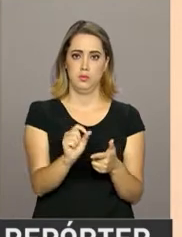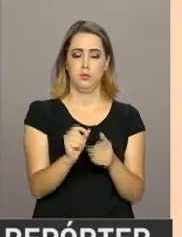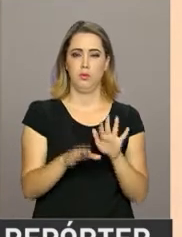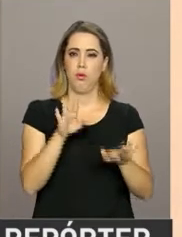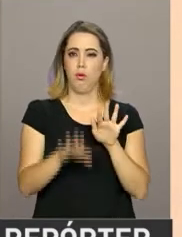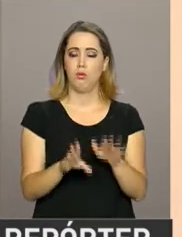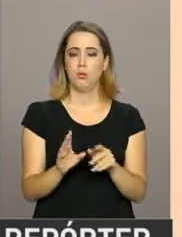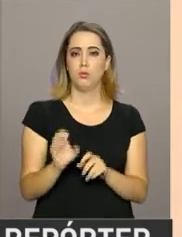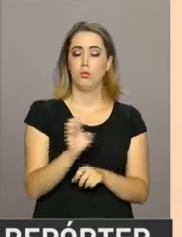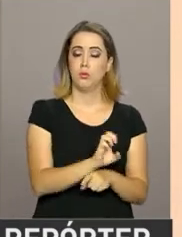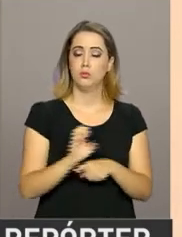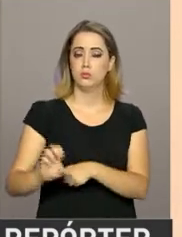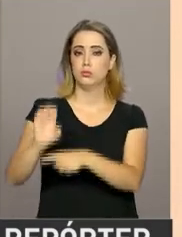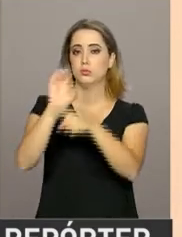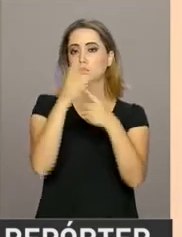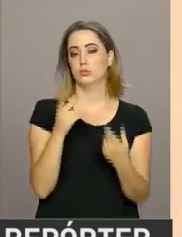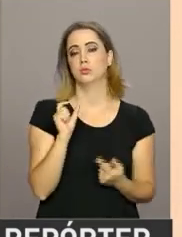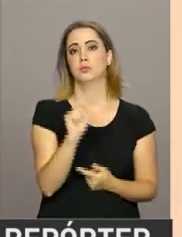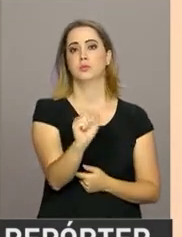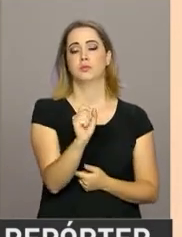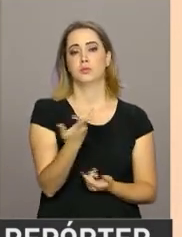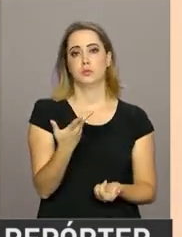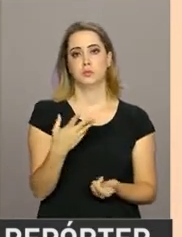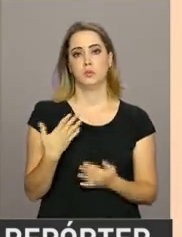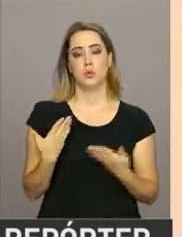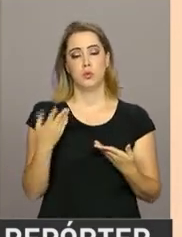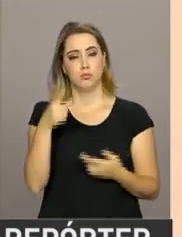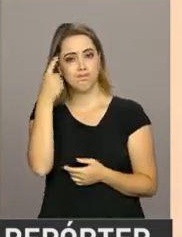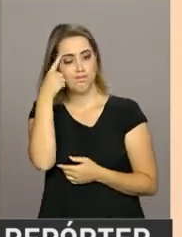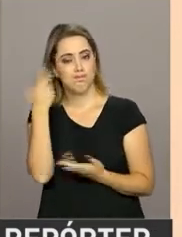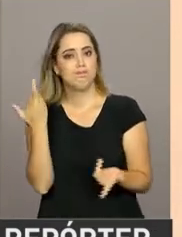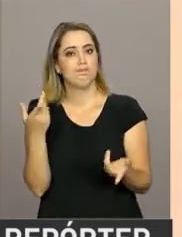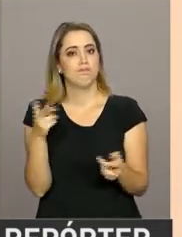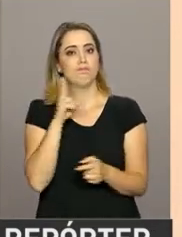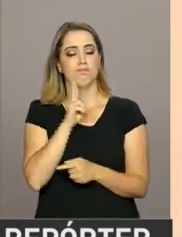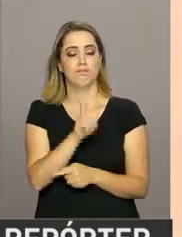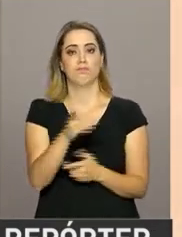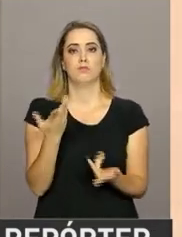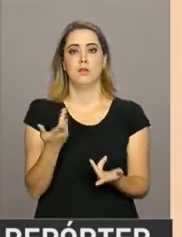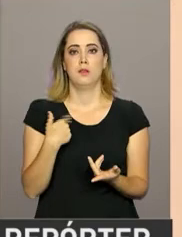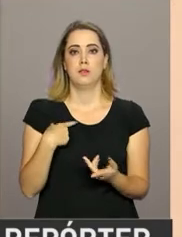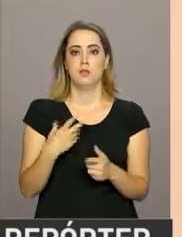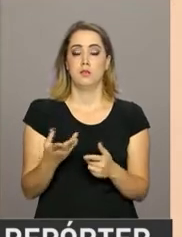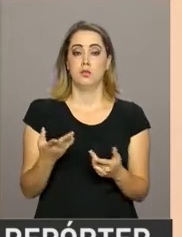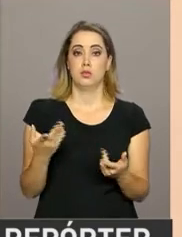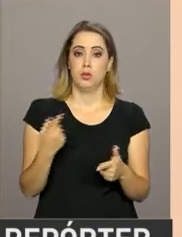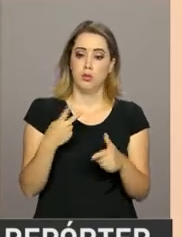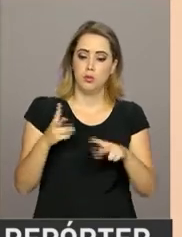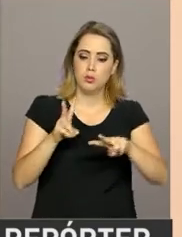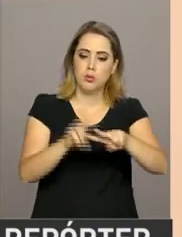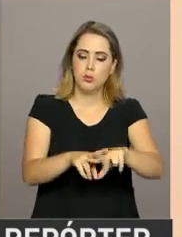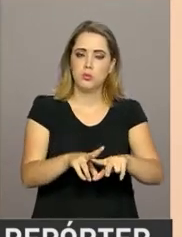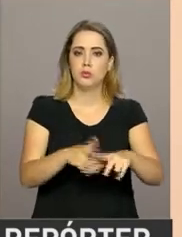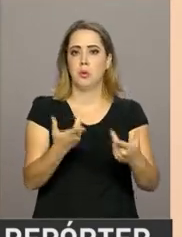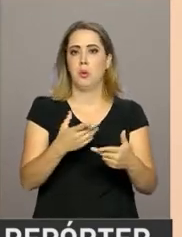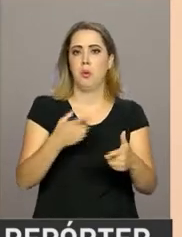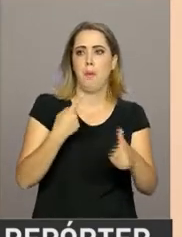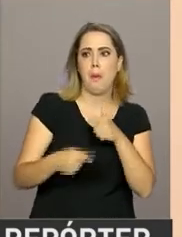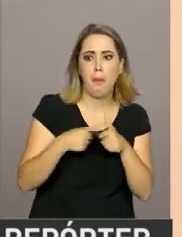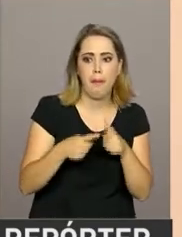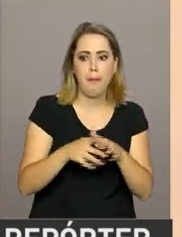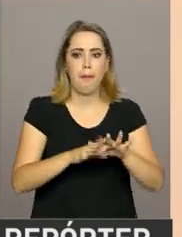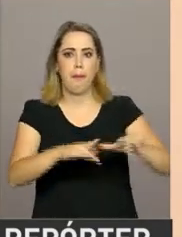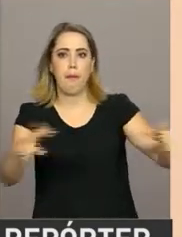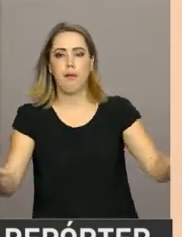o que é não leva à conclusão de que o sistema penitenciário está fora de controle